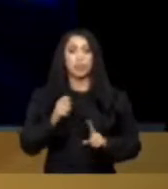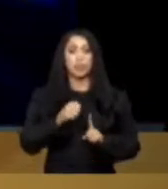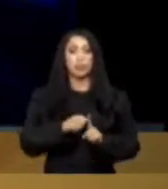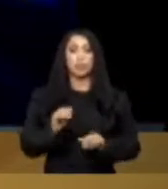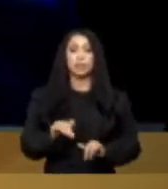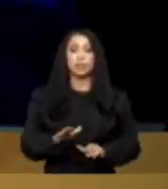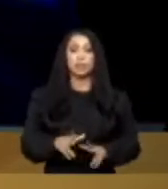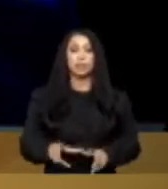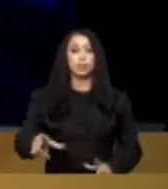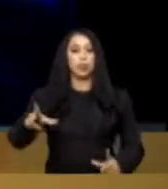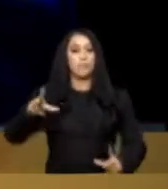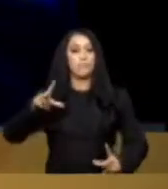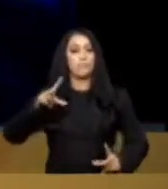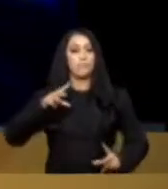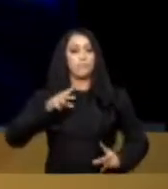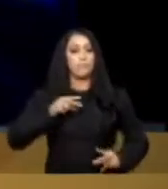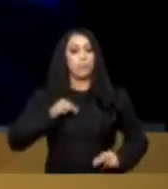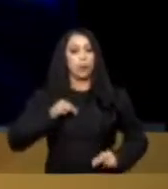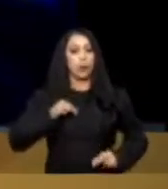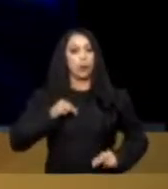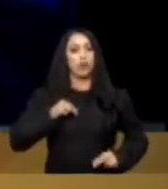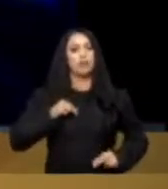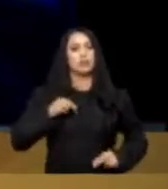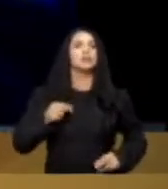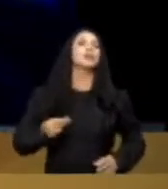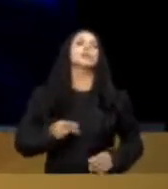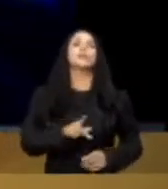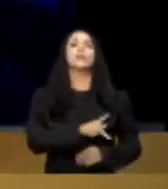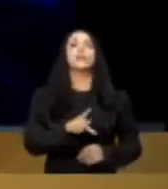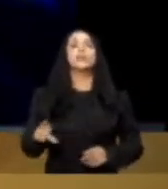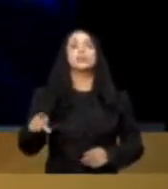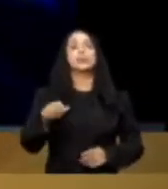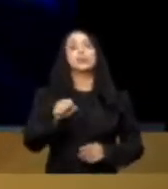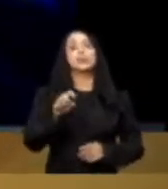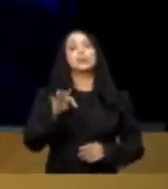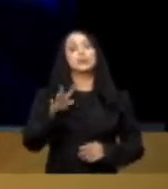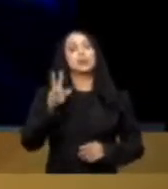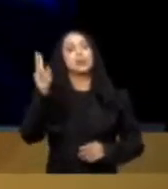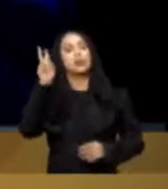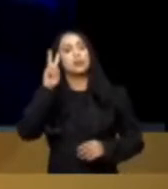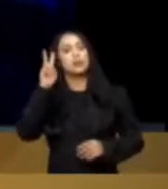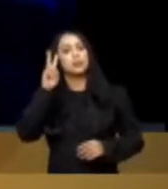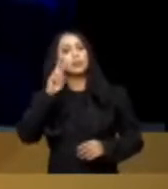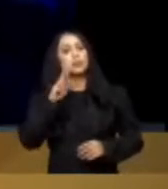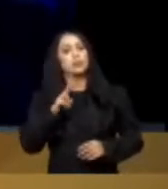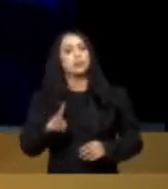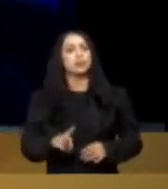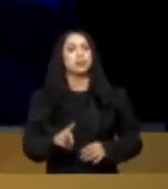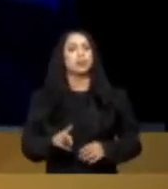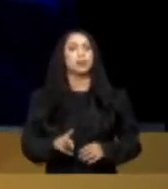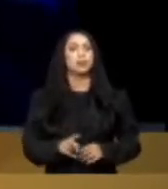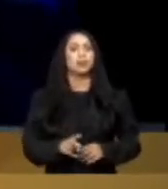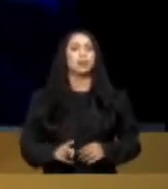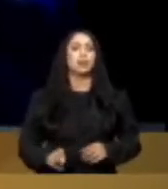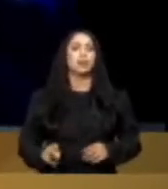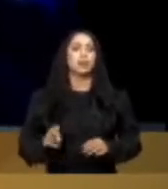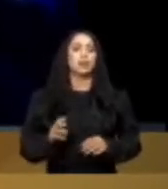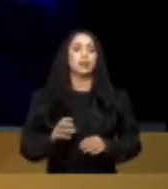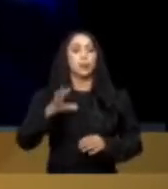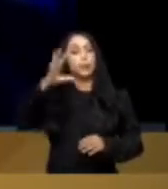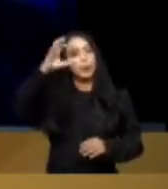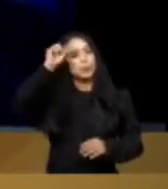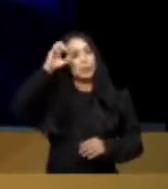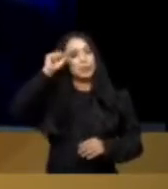quando da posse na presidência do Supremo Tribunal Federal, tendo rememorado as lições de dois grandes